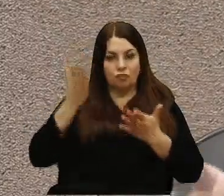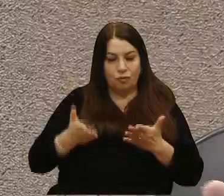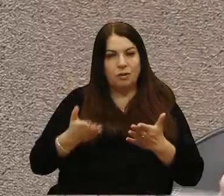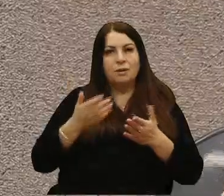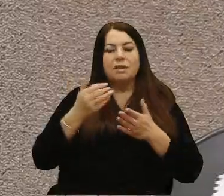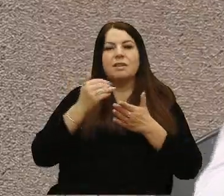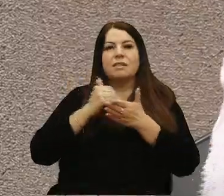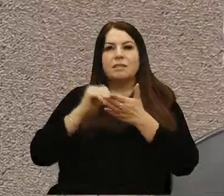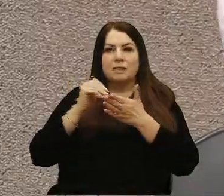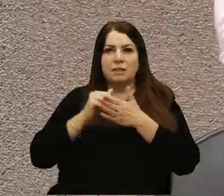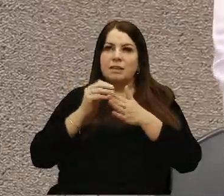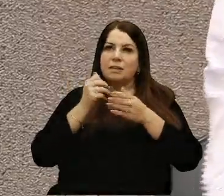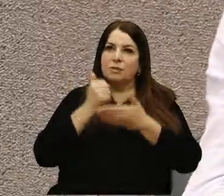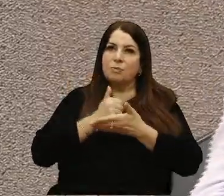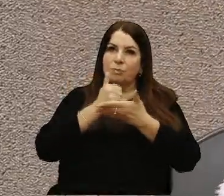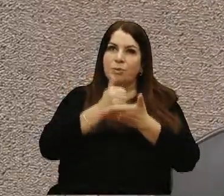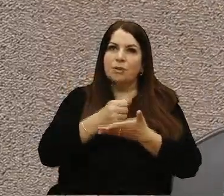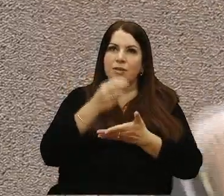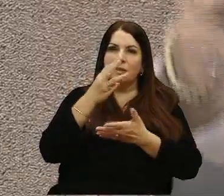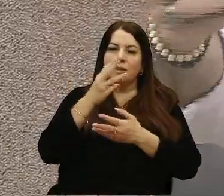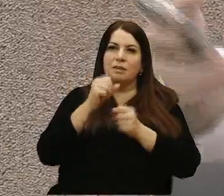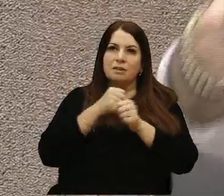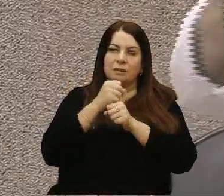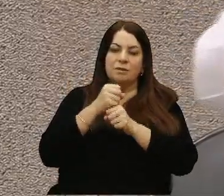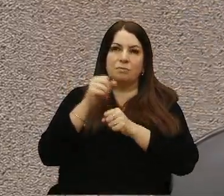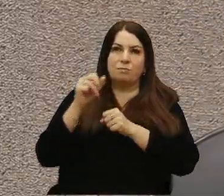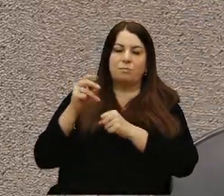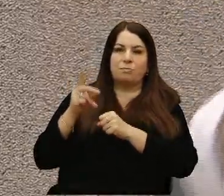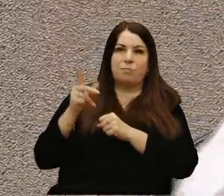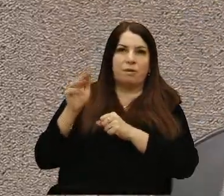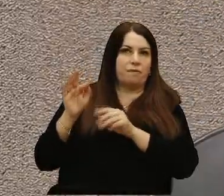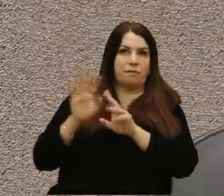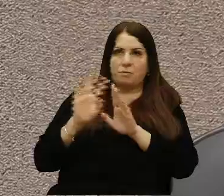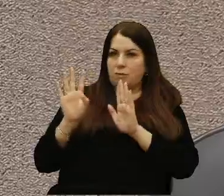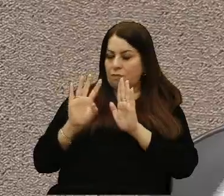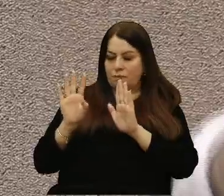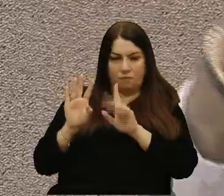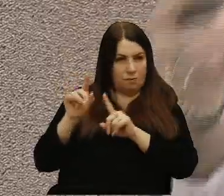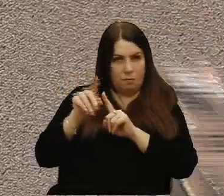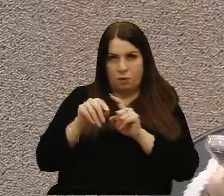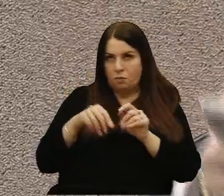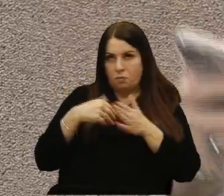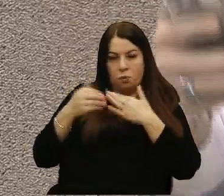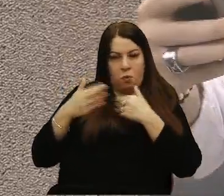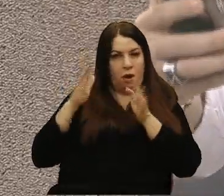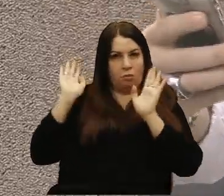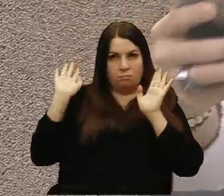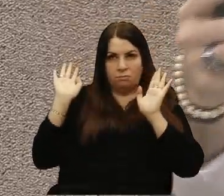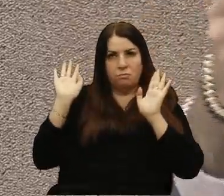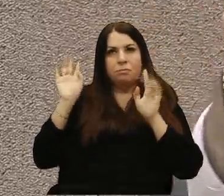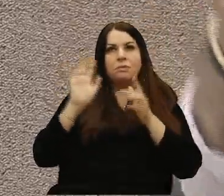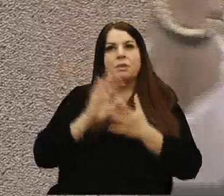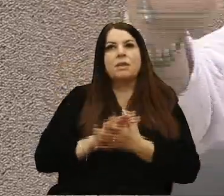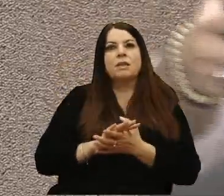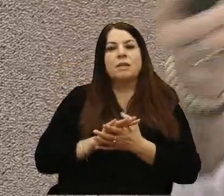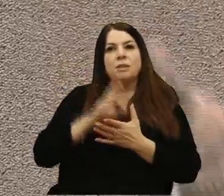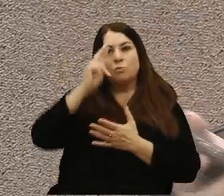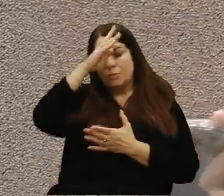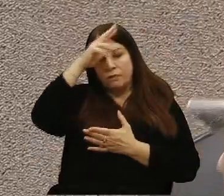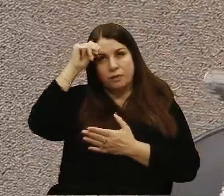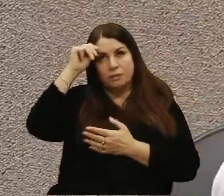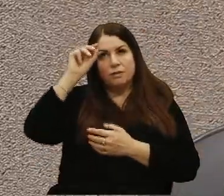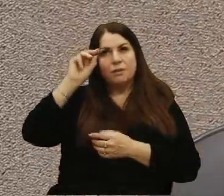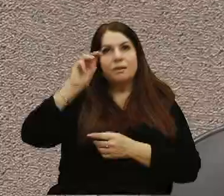secretário adjunto esteve aqui, falou que tinha 30 anos de PRF. Eu falei que eu não ligava para os 30 anos de PRF dele, eu não estou nem aí. E o prefeito